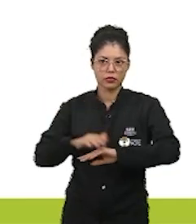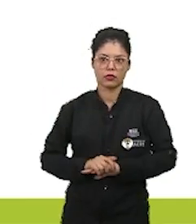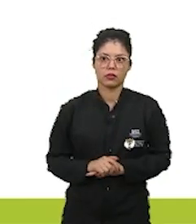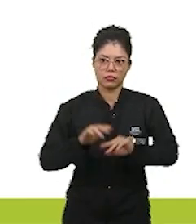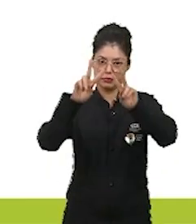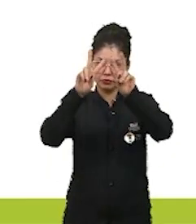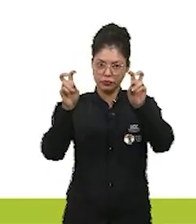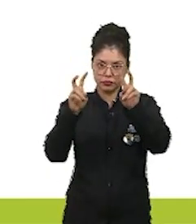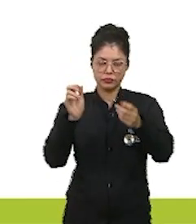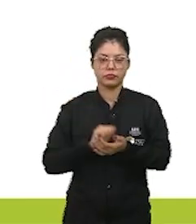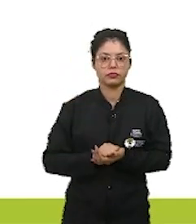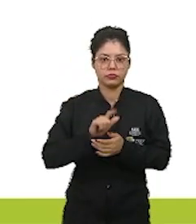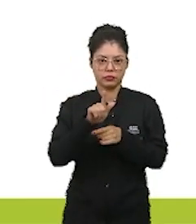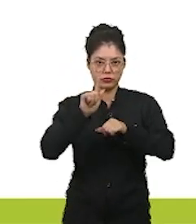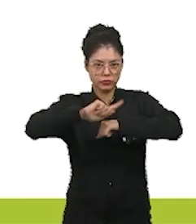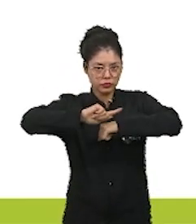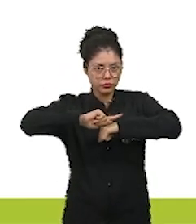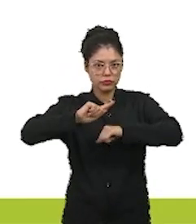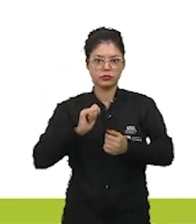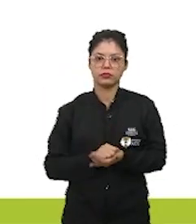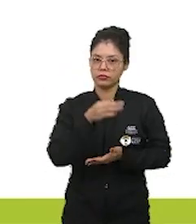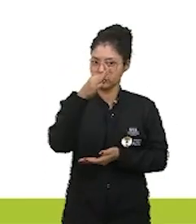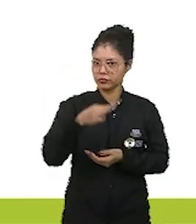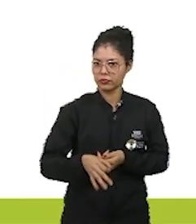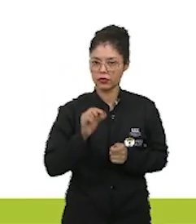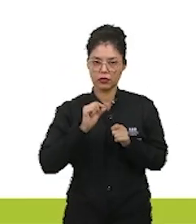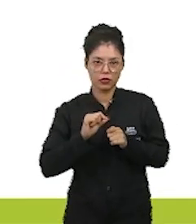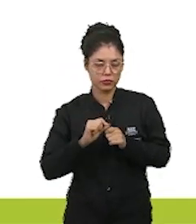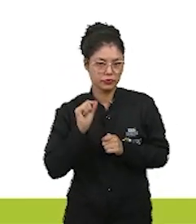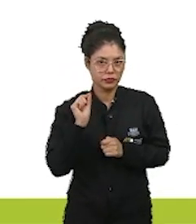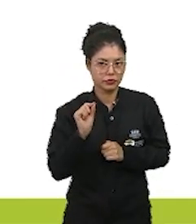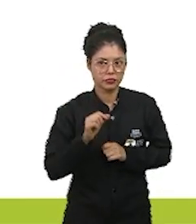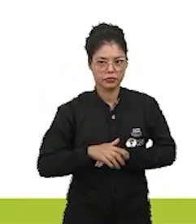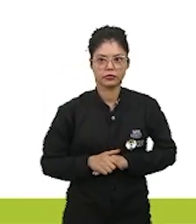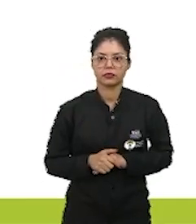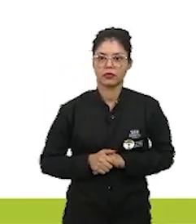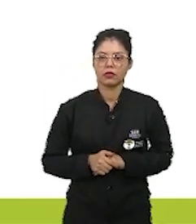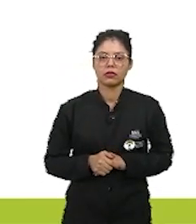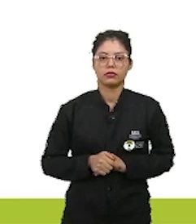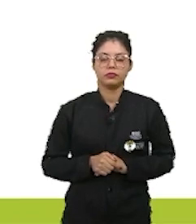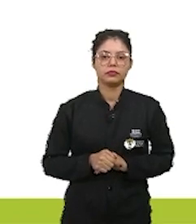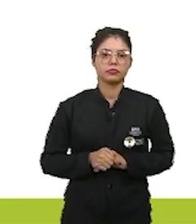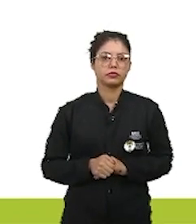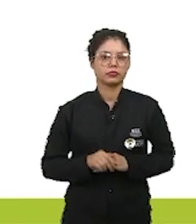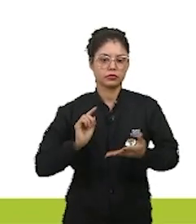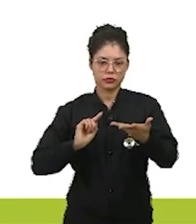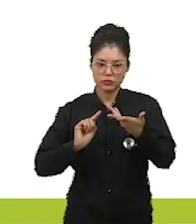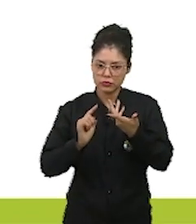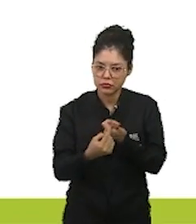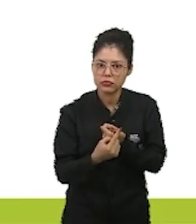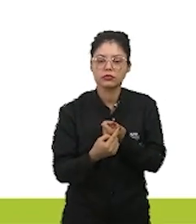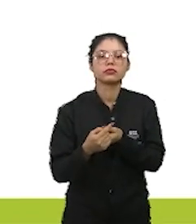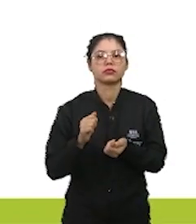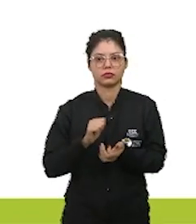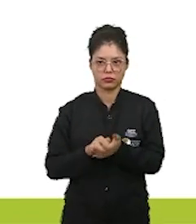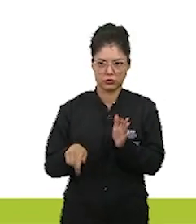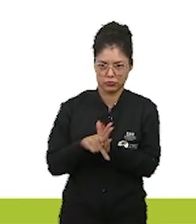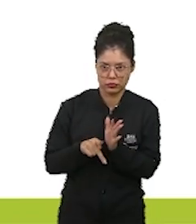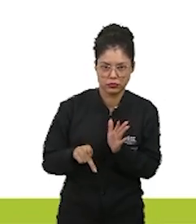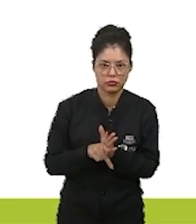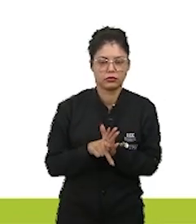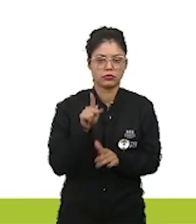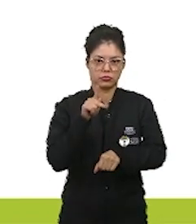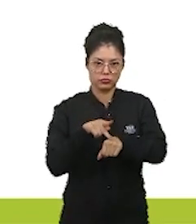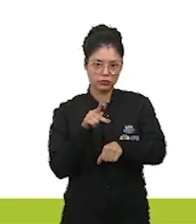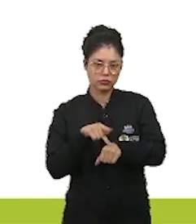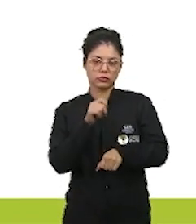Sobre a temática geologia, é correto aferir que... Aí vai falando aqui sobre afirmações, né, sobre as